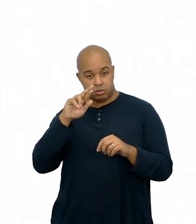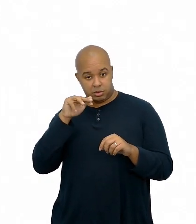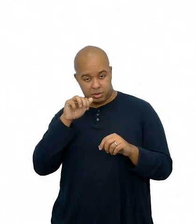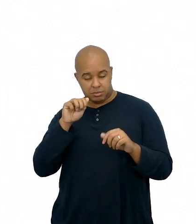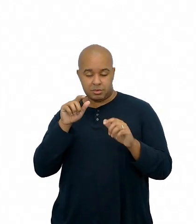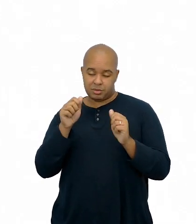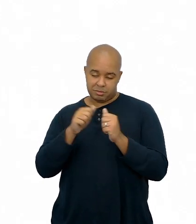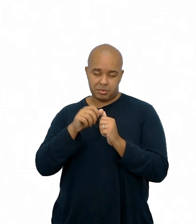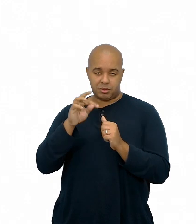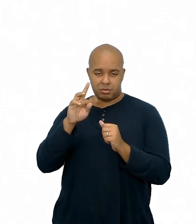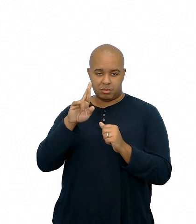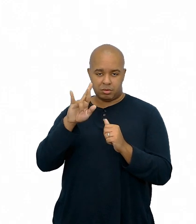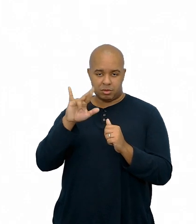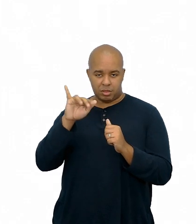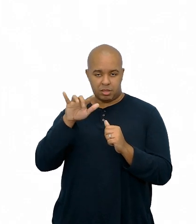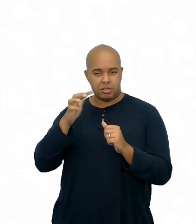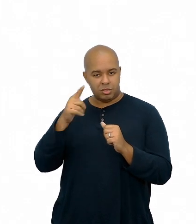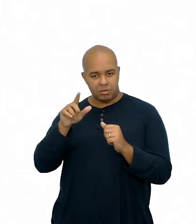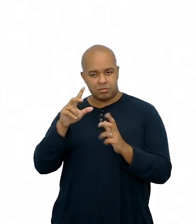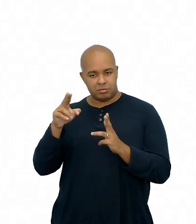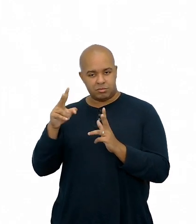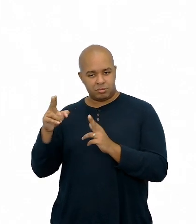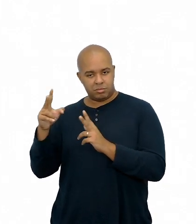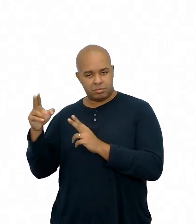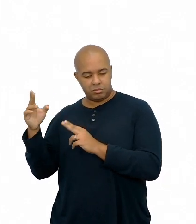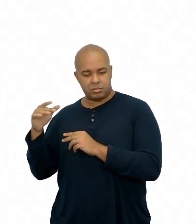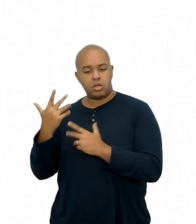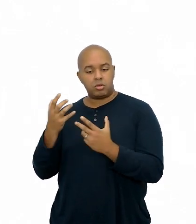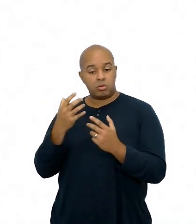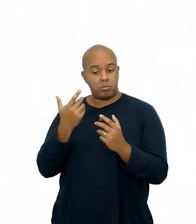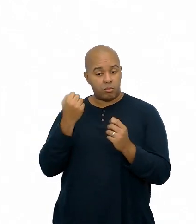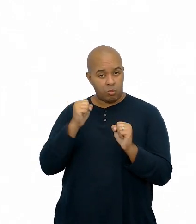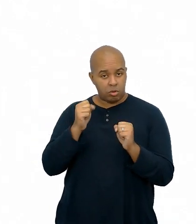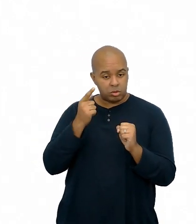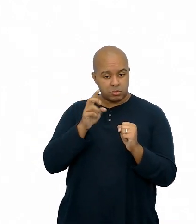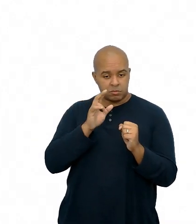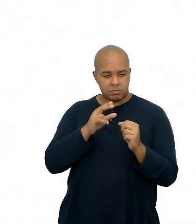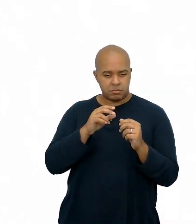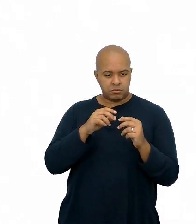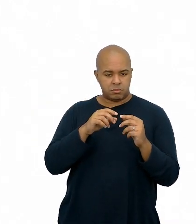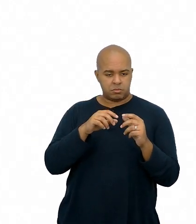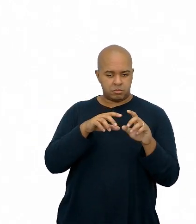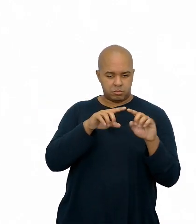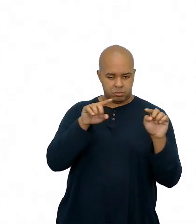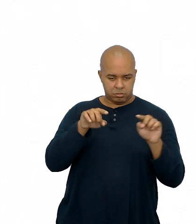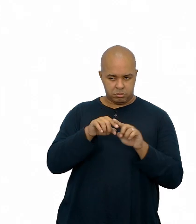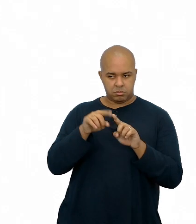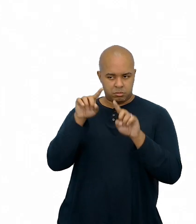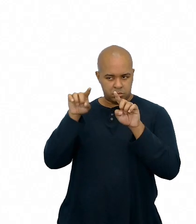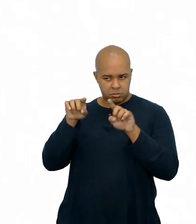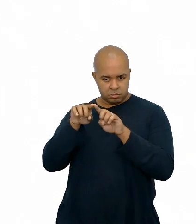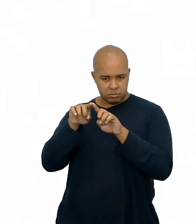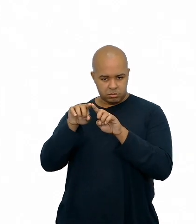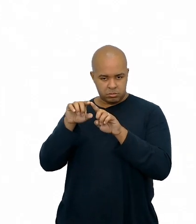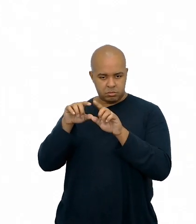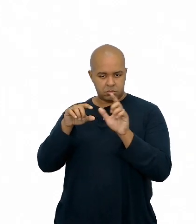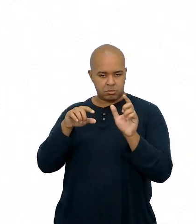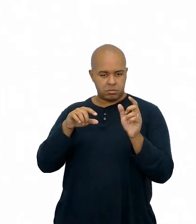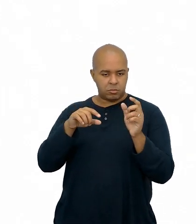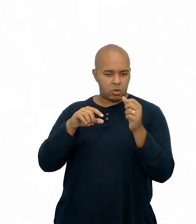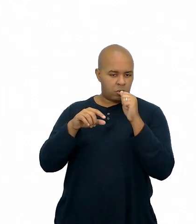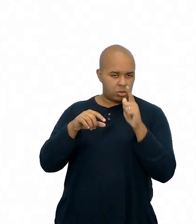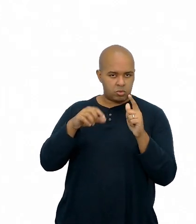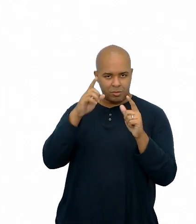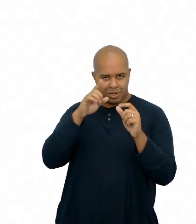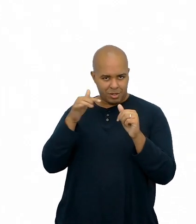Então, os alunos podem continuar a sequência do seguinte modo: então, paralelogramo, triângulo, paralelogramo, e